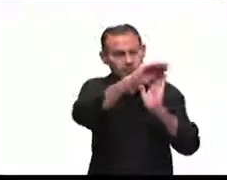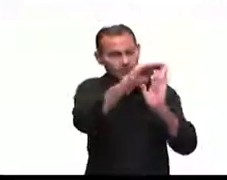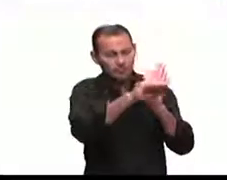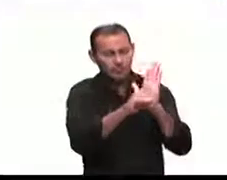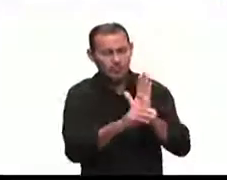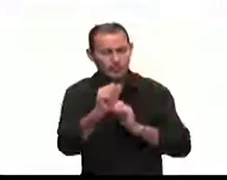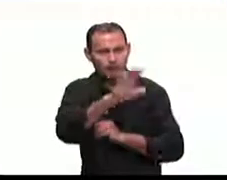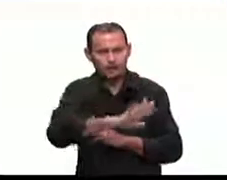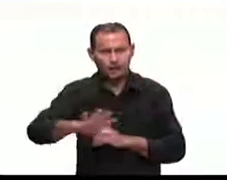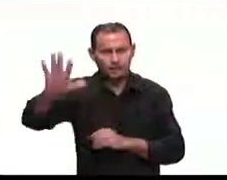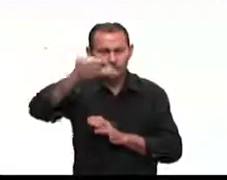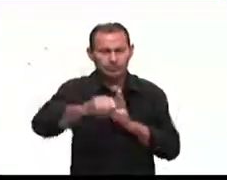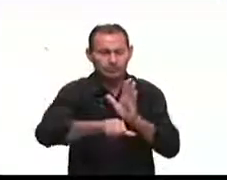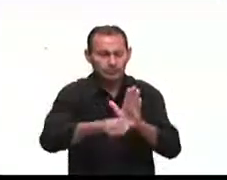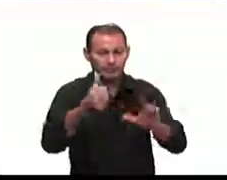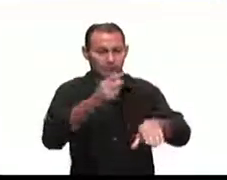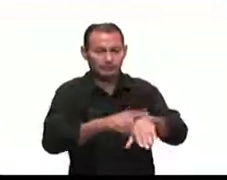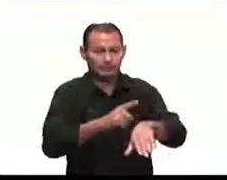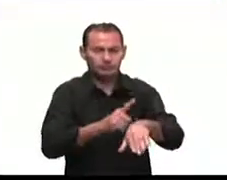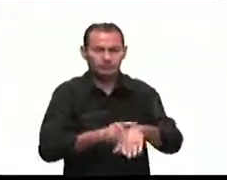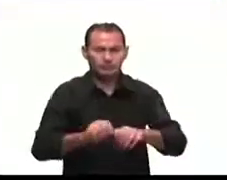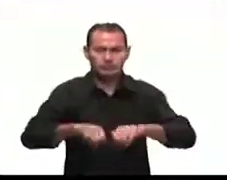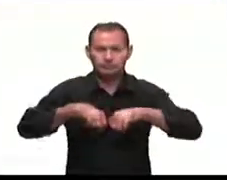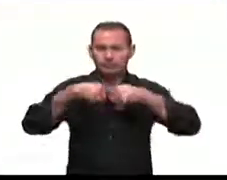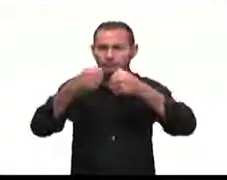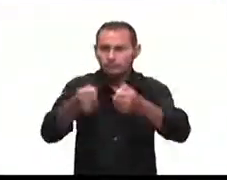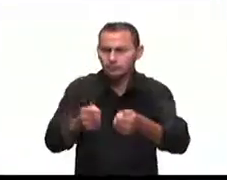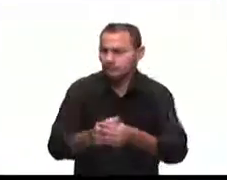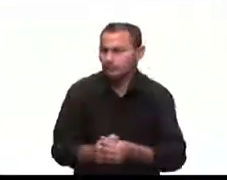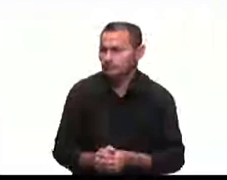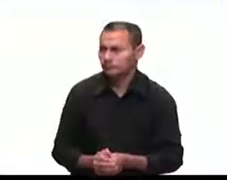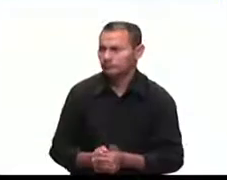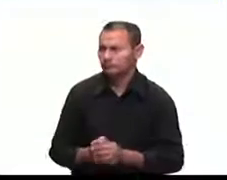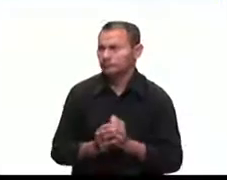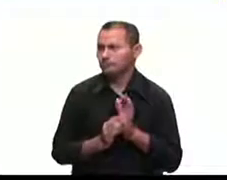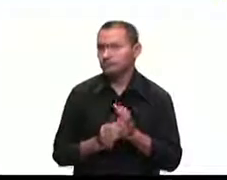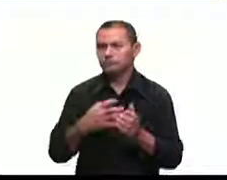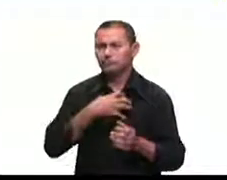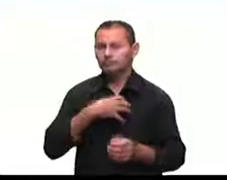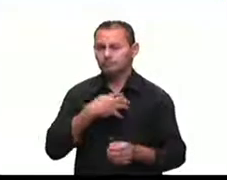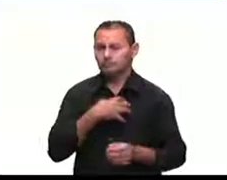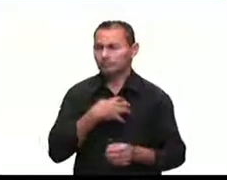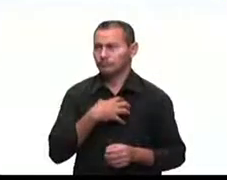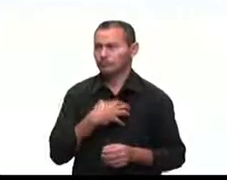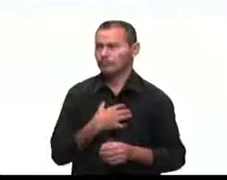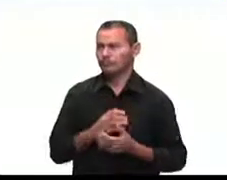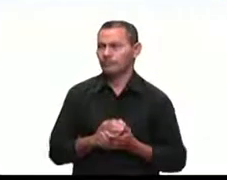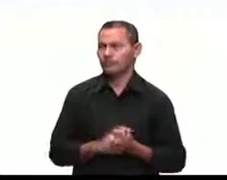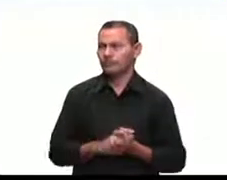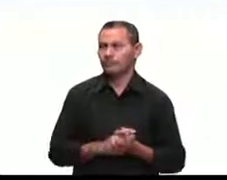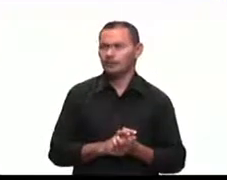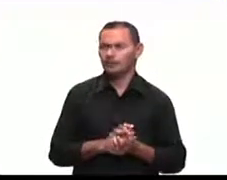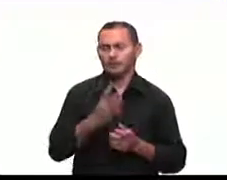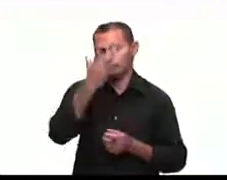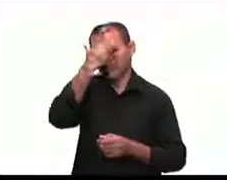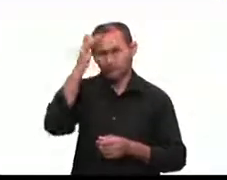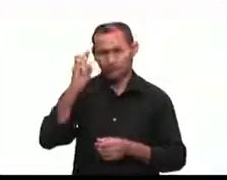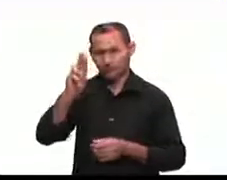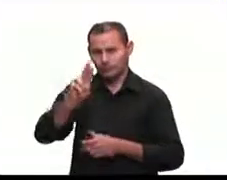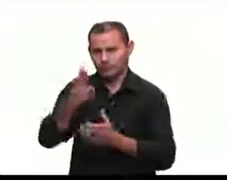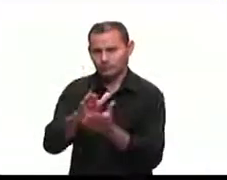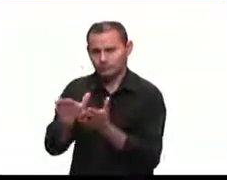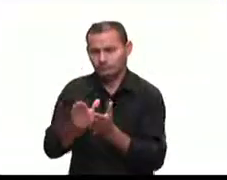geralmente, no primeiro momento, ele dá aqui, né? Então, o perfil do consumidor,